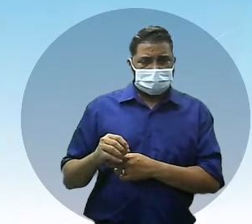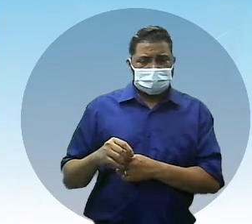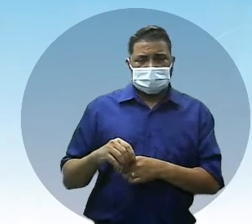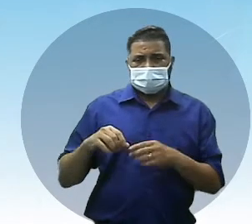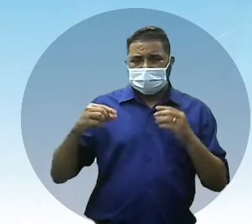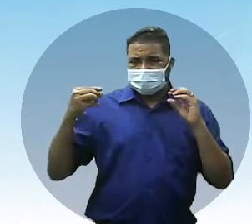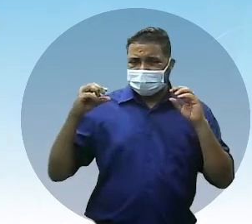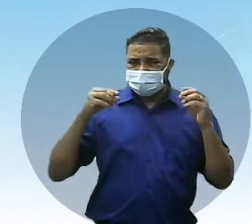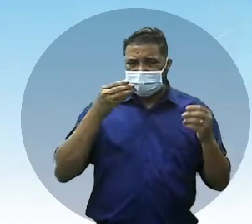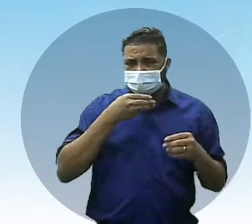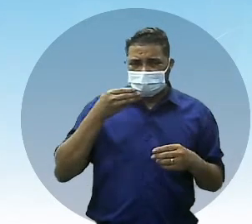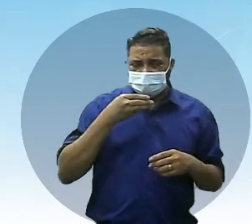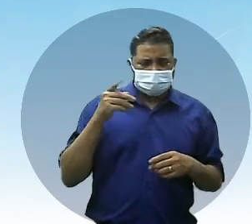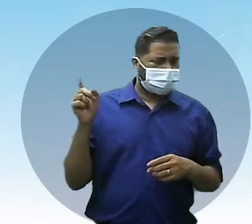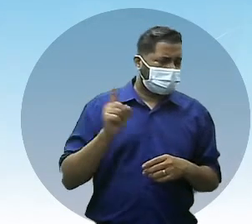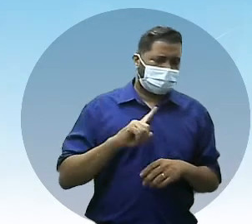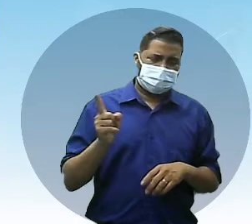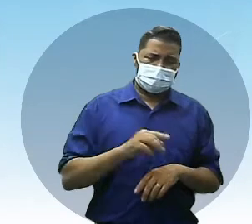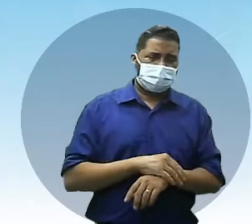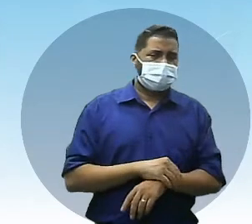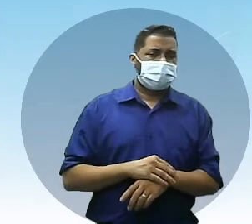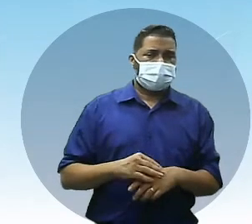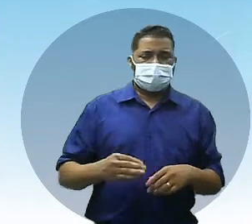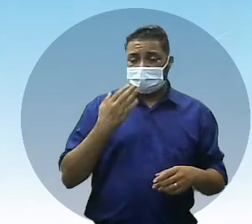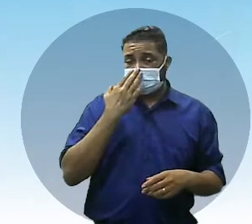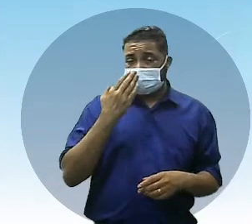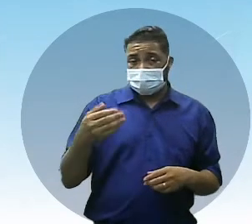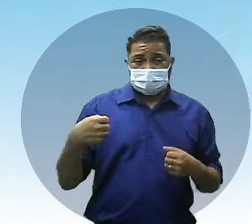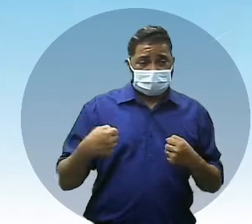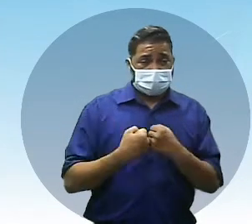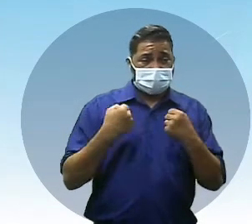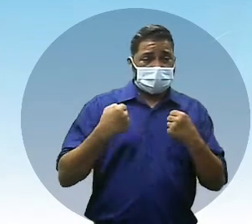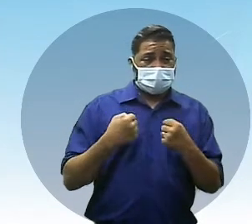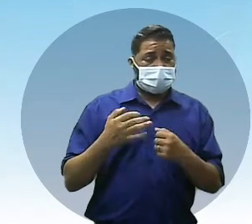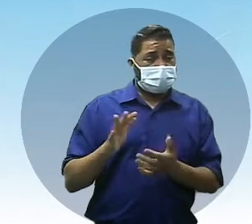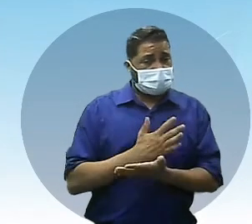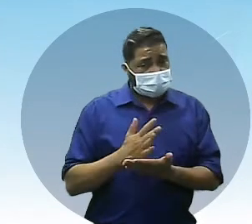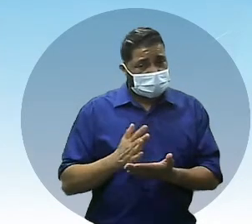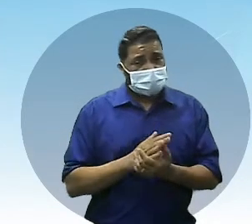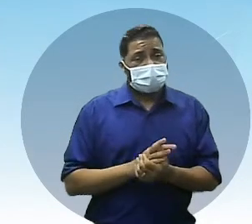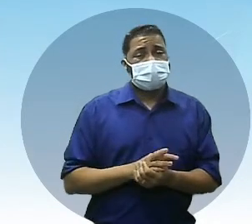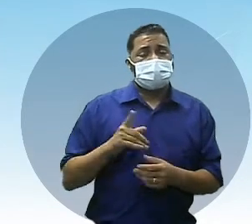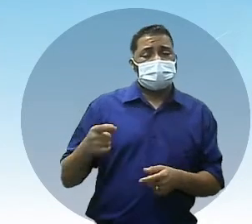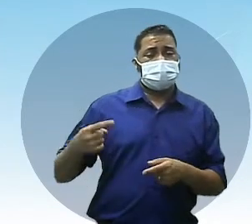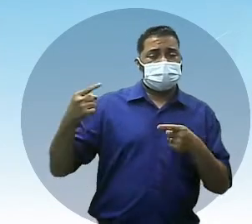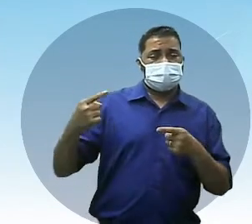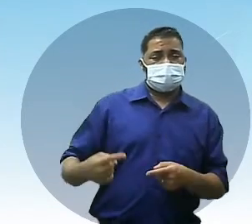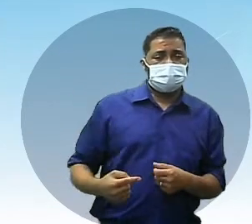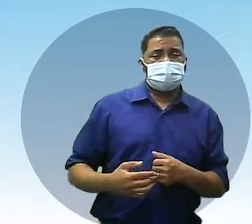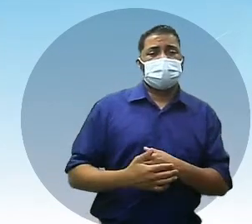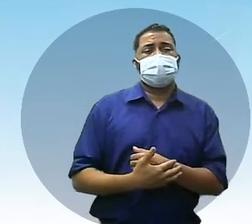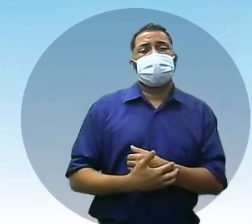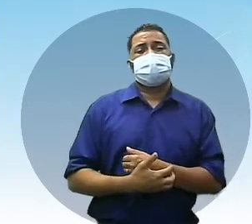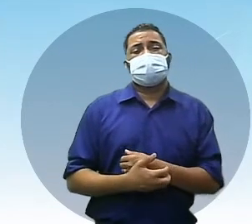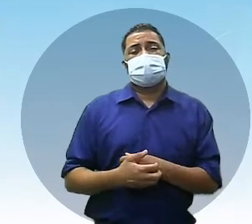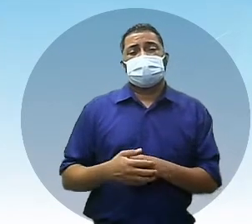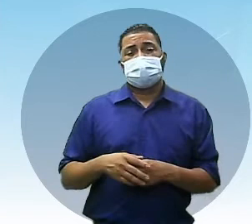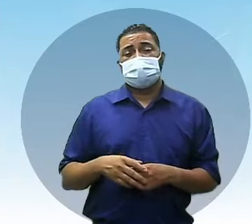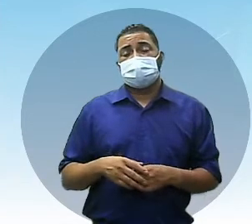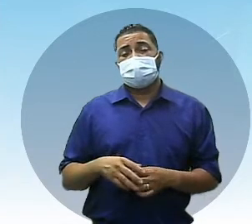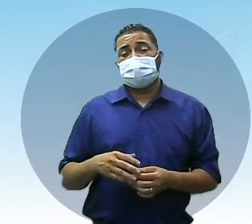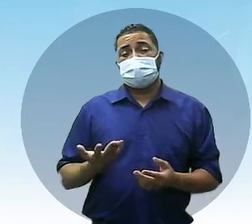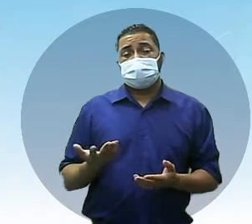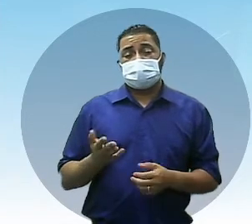cana-de-açúcar? Não. Mesmo batendo de frente, muitas vezes Arraes lutou contra os usineiros em